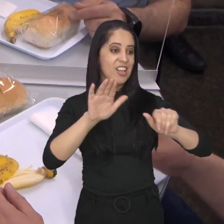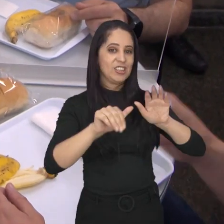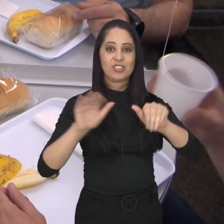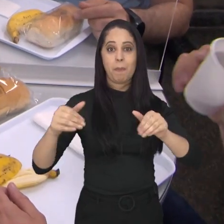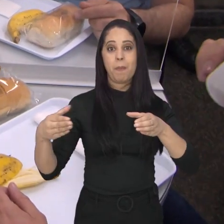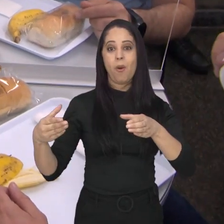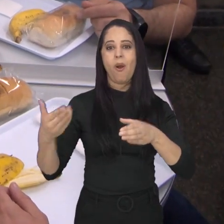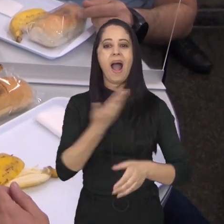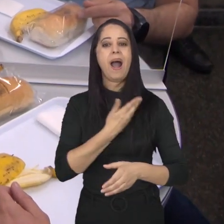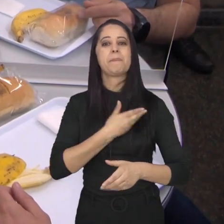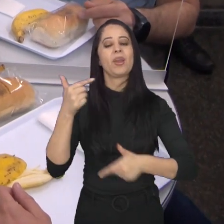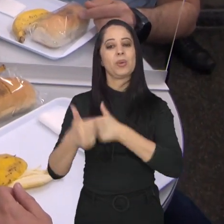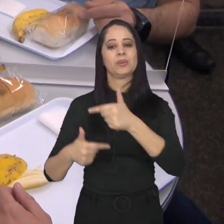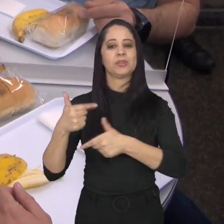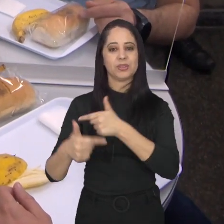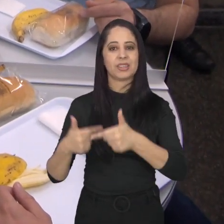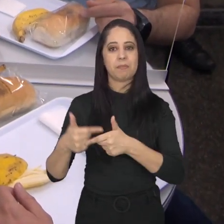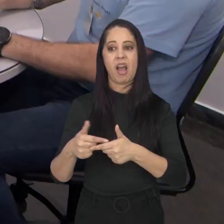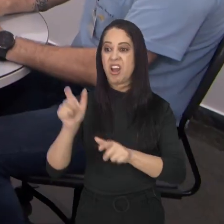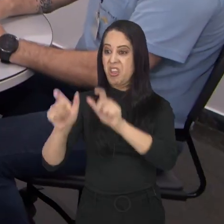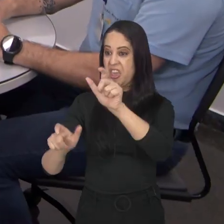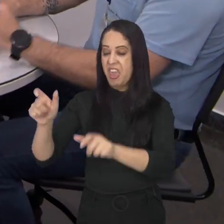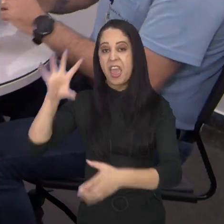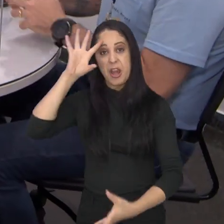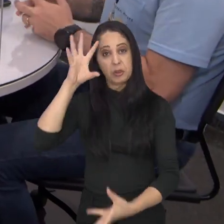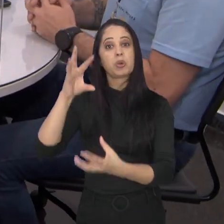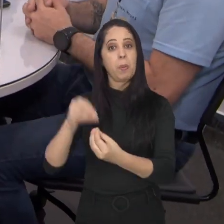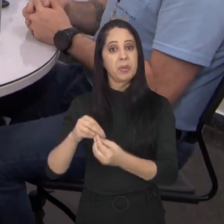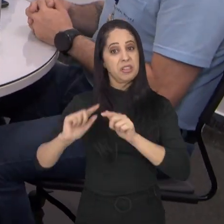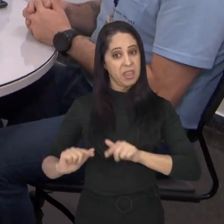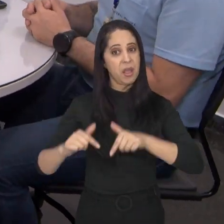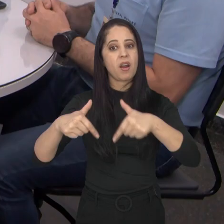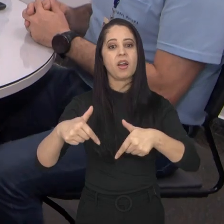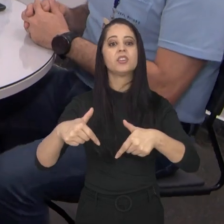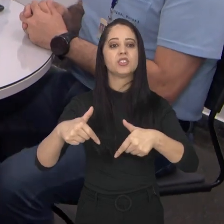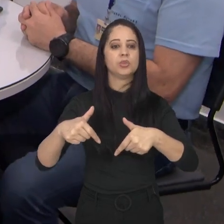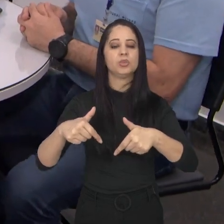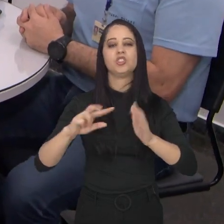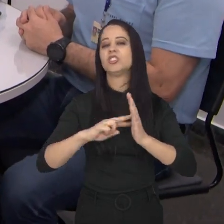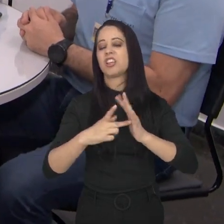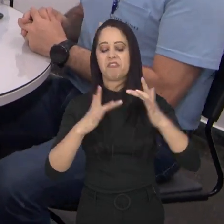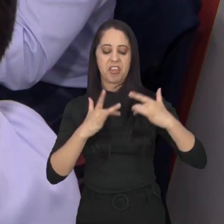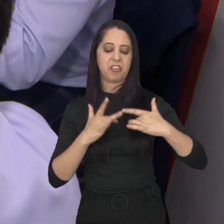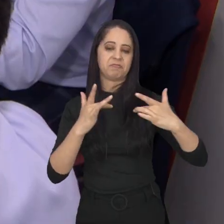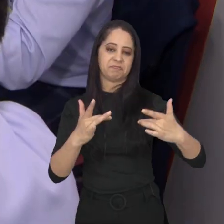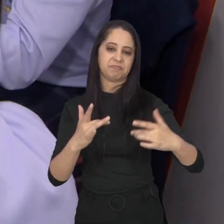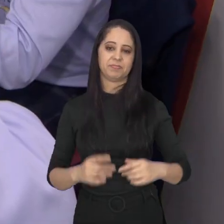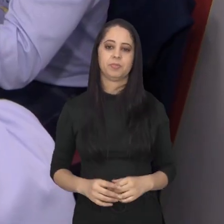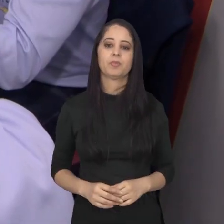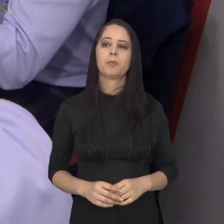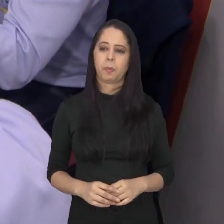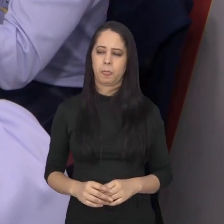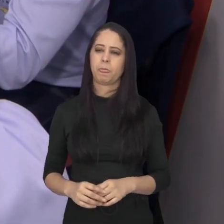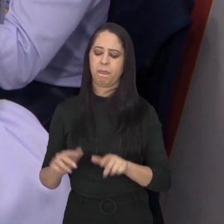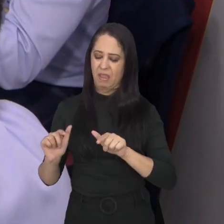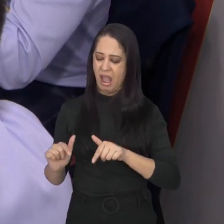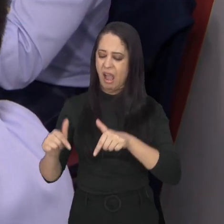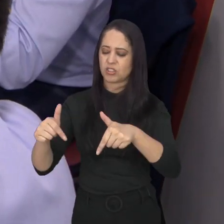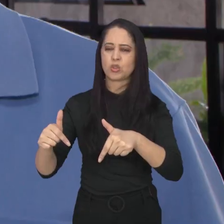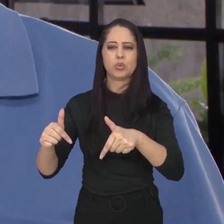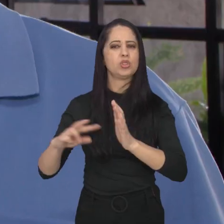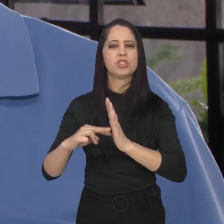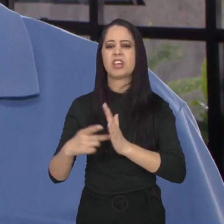são estabelecidas pelo Ministério da Saúde. É preciso ter entre 16 e 69 anos, desde que a primeira doação tenha sido